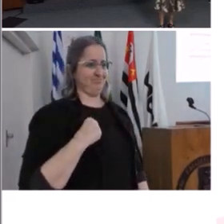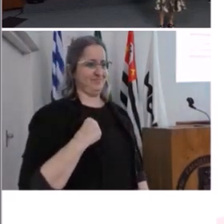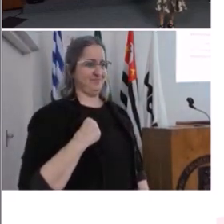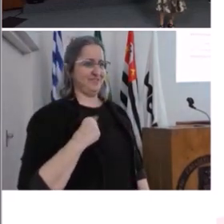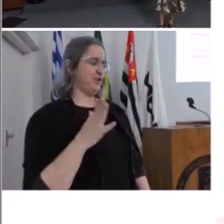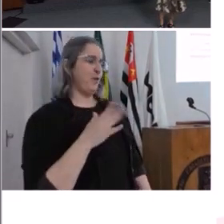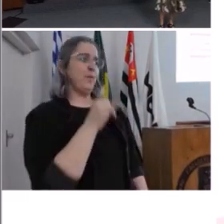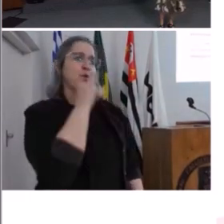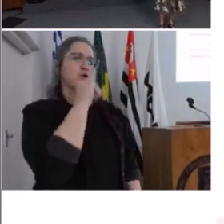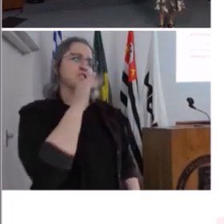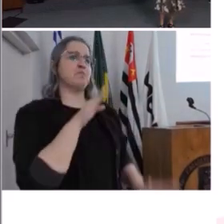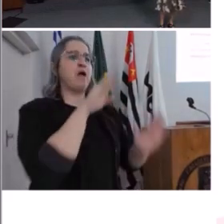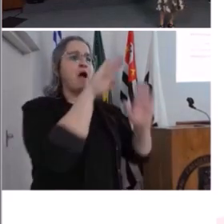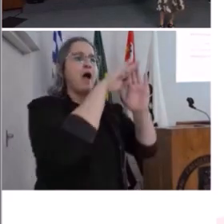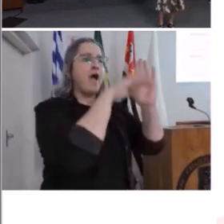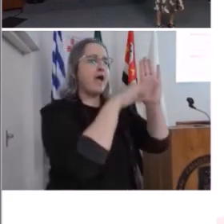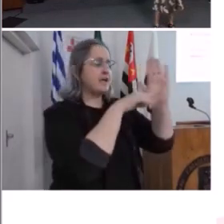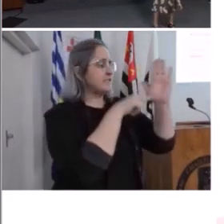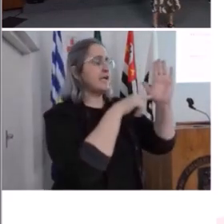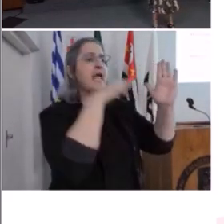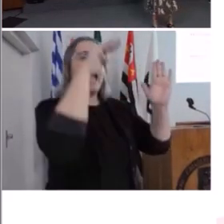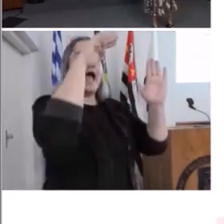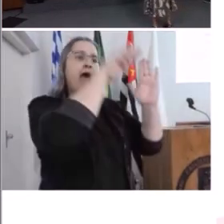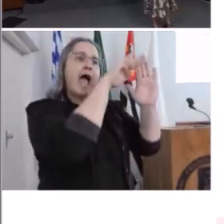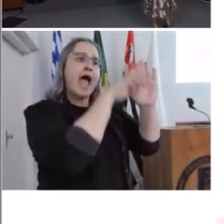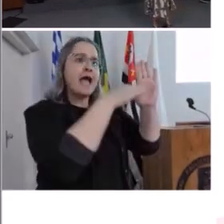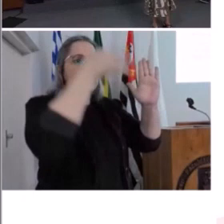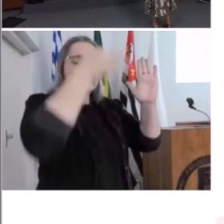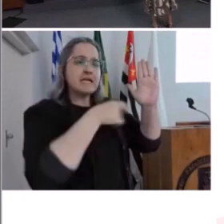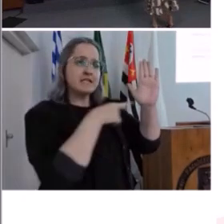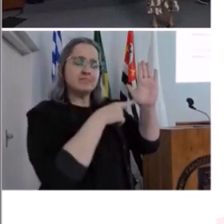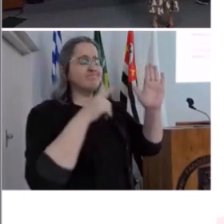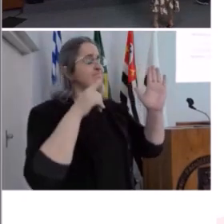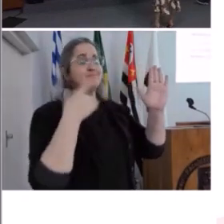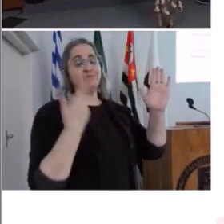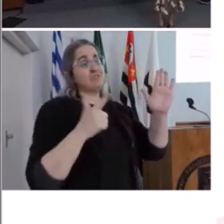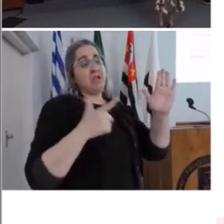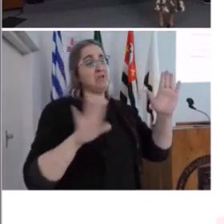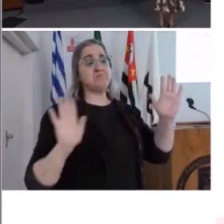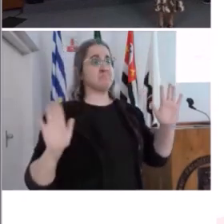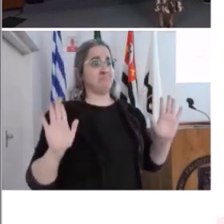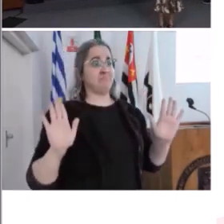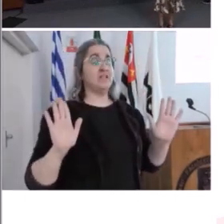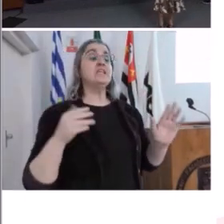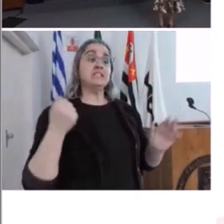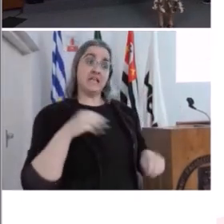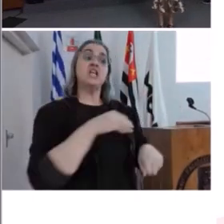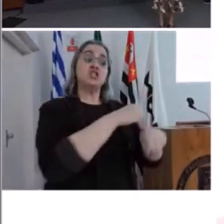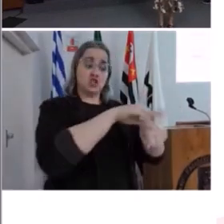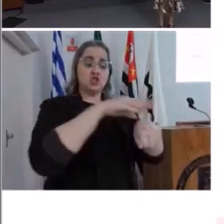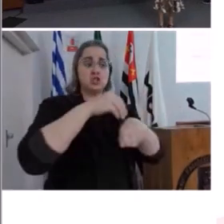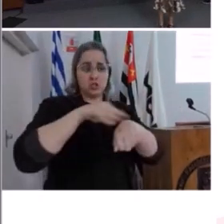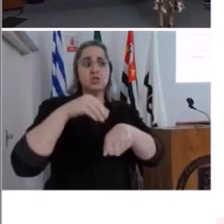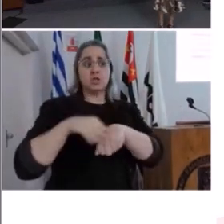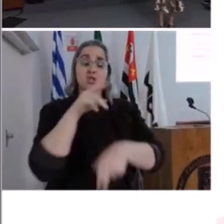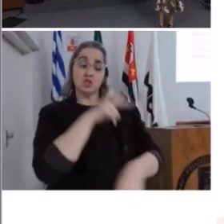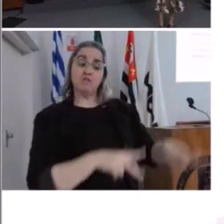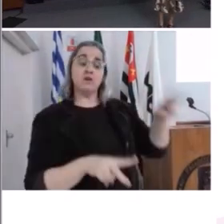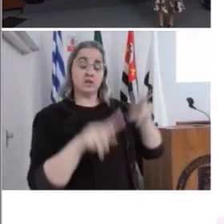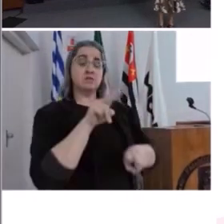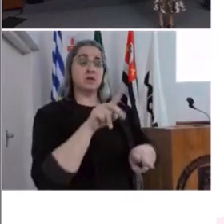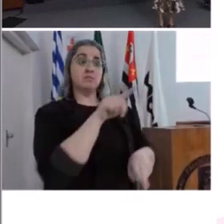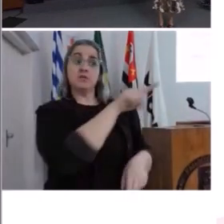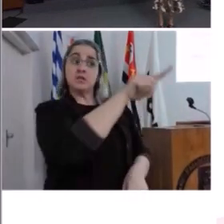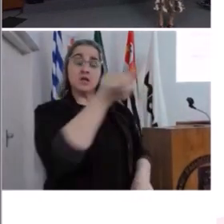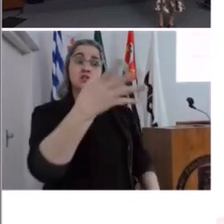gente dar uma cartilha aqui do que precisa. Tanto é que a professora Lilian deu algumas dicas de avaliações, mas cada um